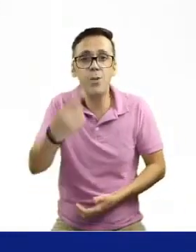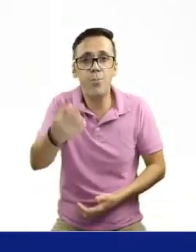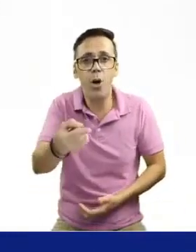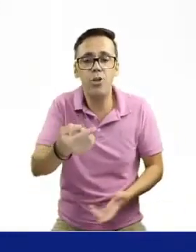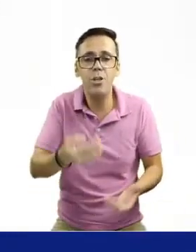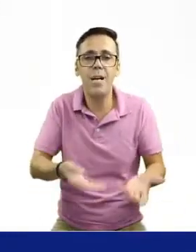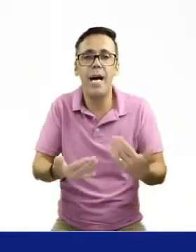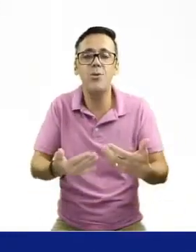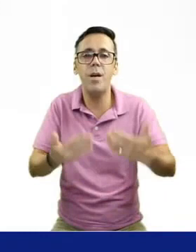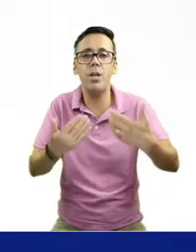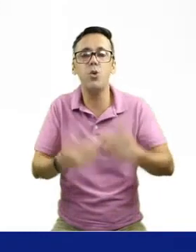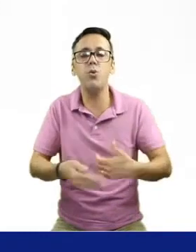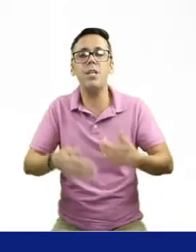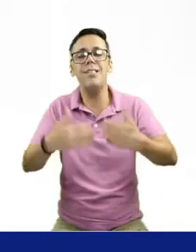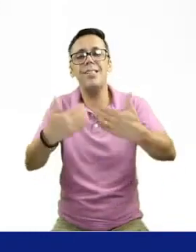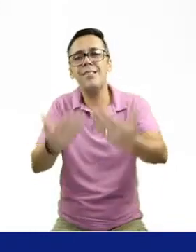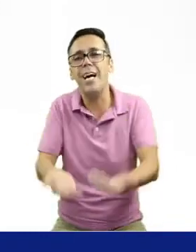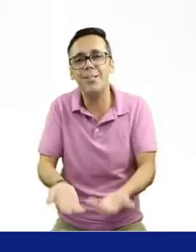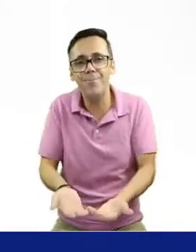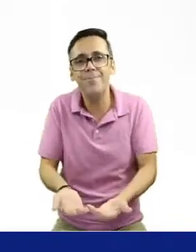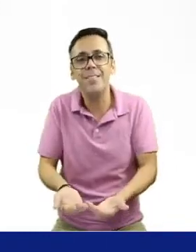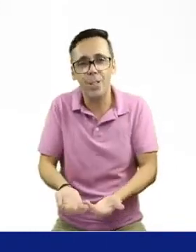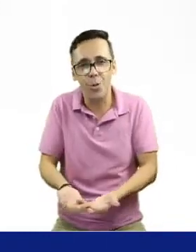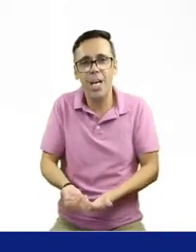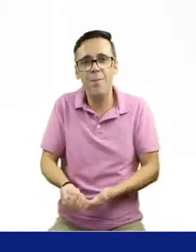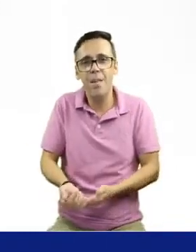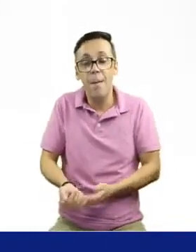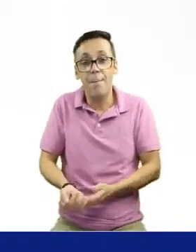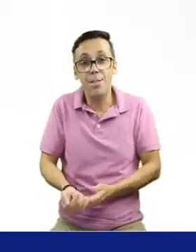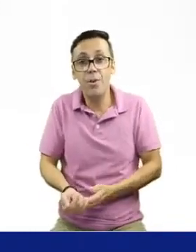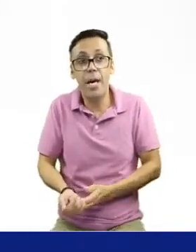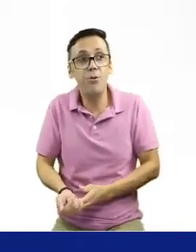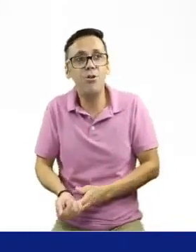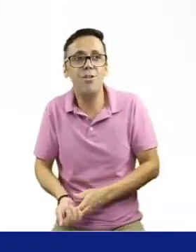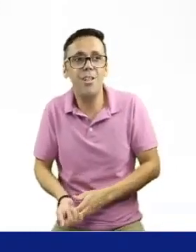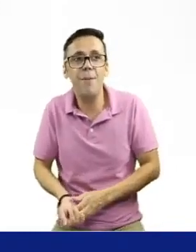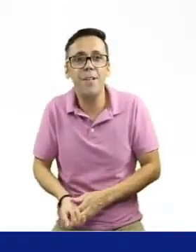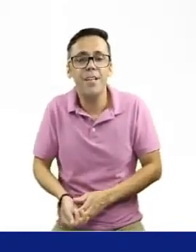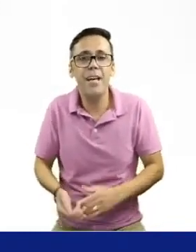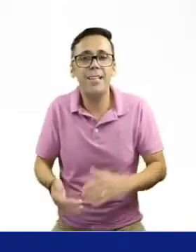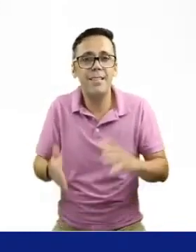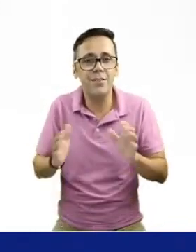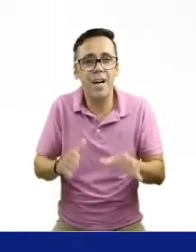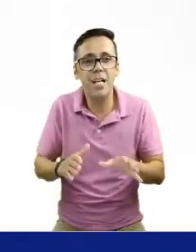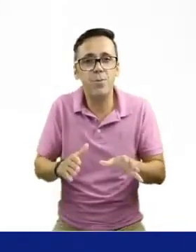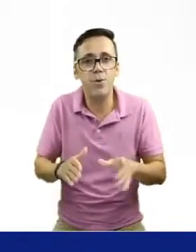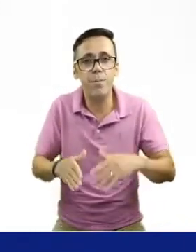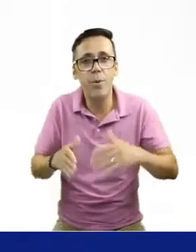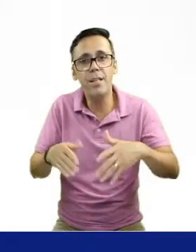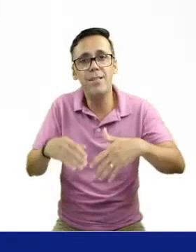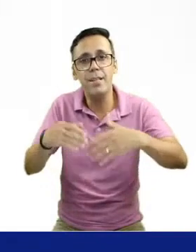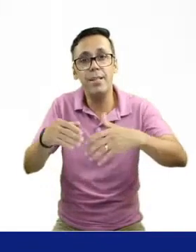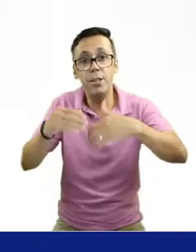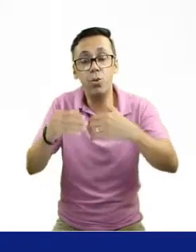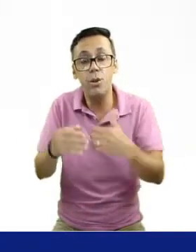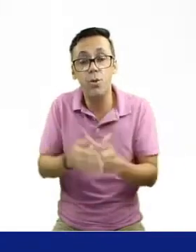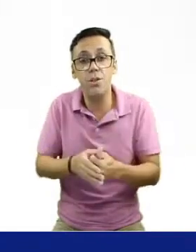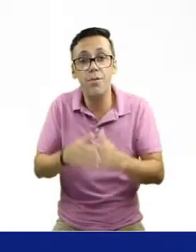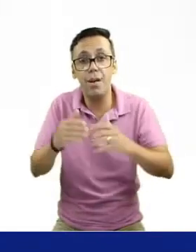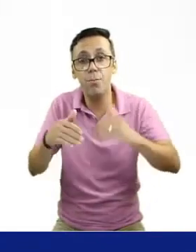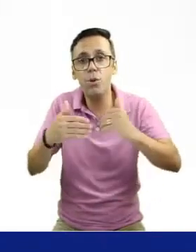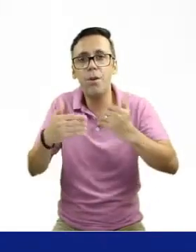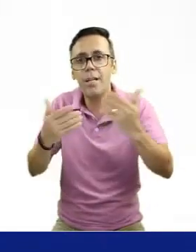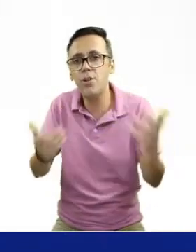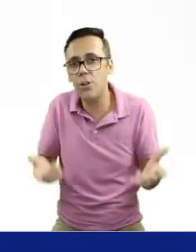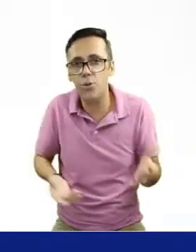mais pode caso ela julgue necessário OK mas eu quero te dizer que essas vagas pessoa podem ser